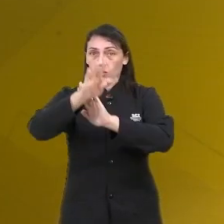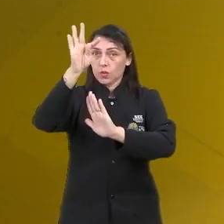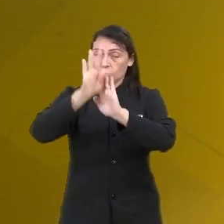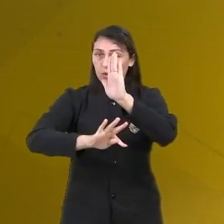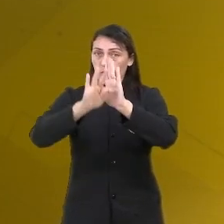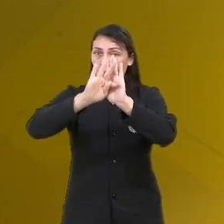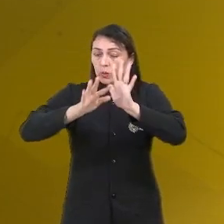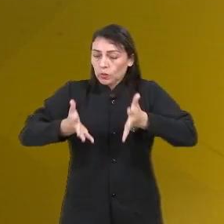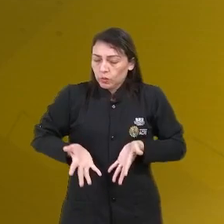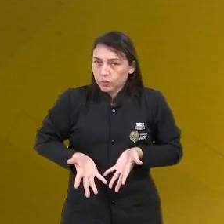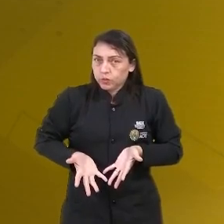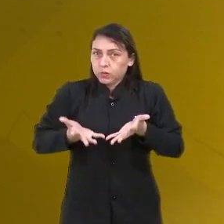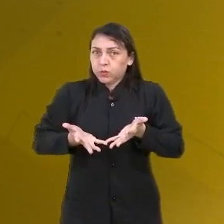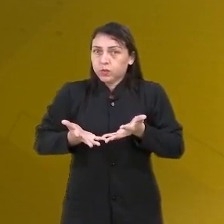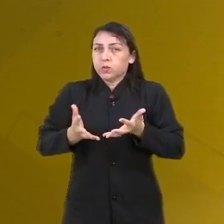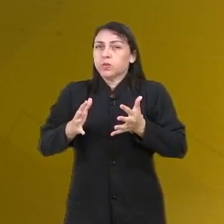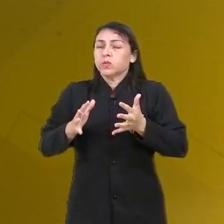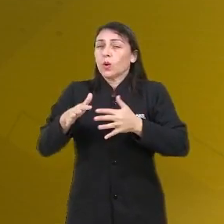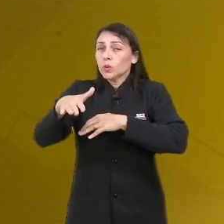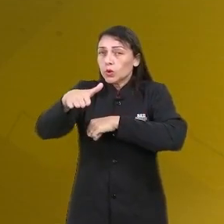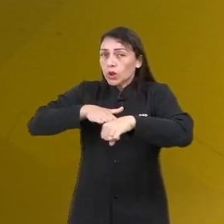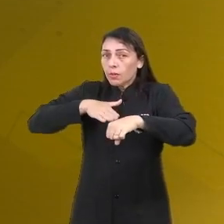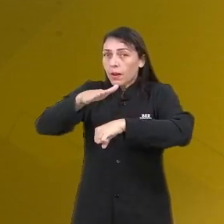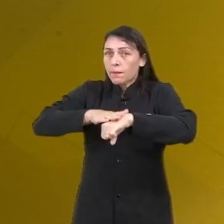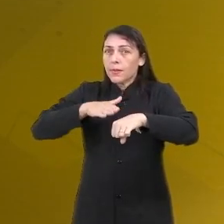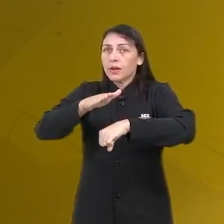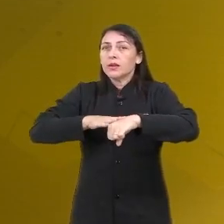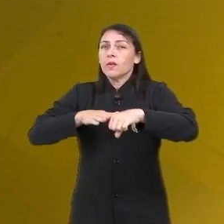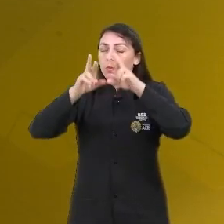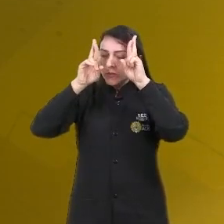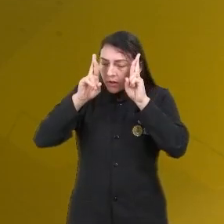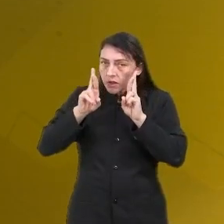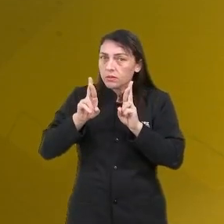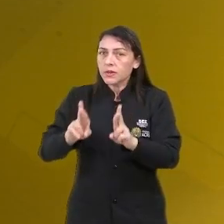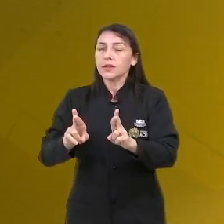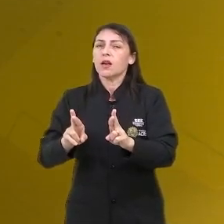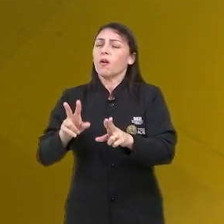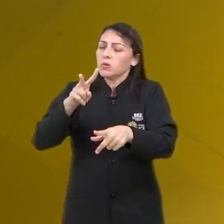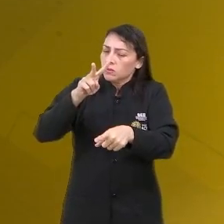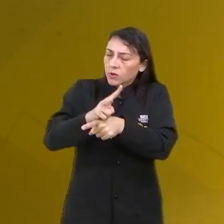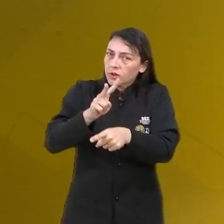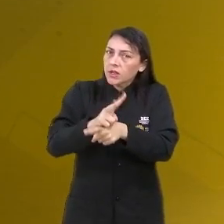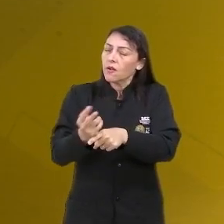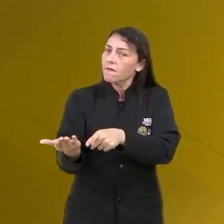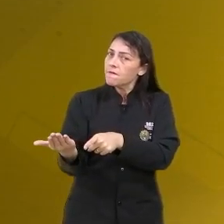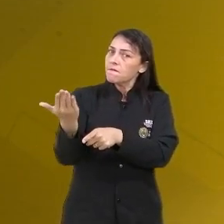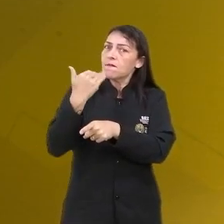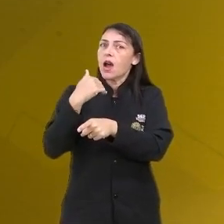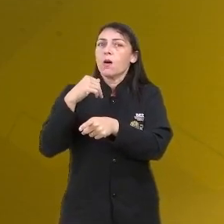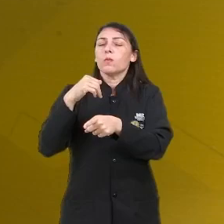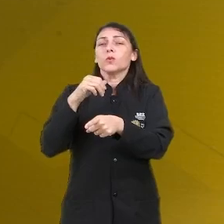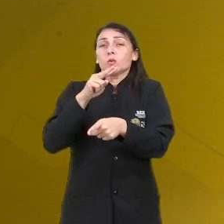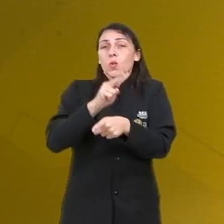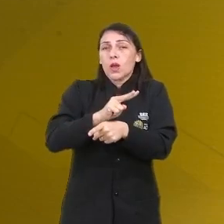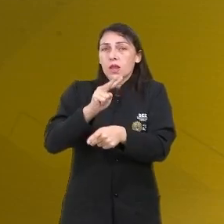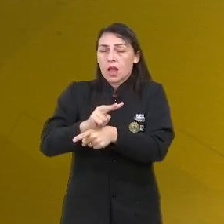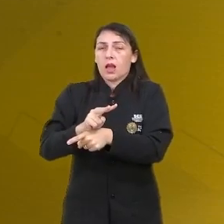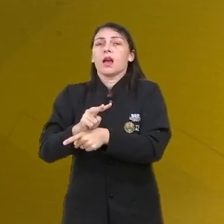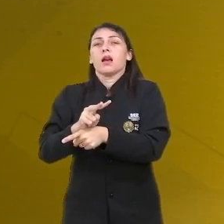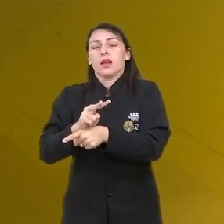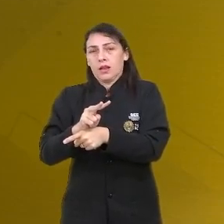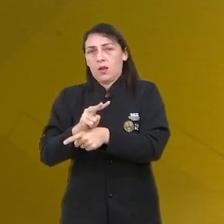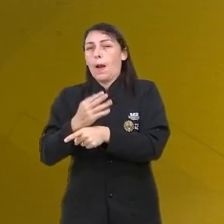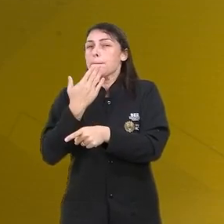um impulso, é um chamamento. Vamos respeitar, vamos proteger, vamos manter. Então funciona aí